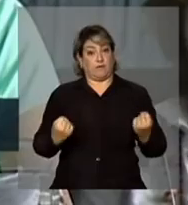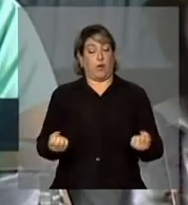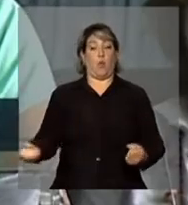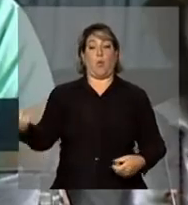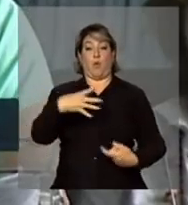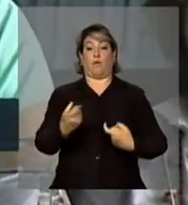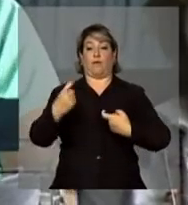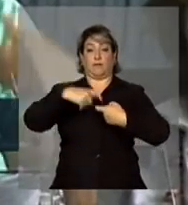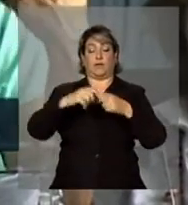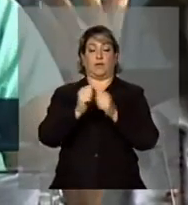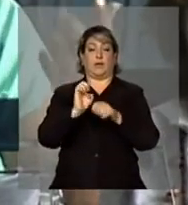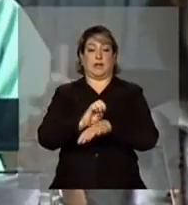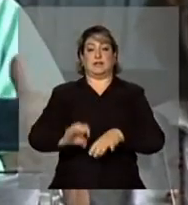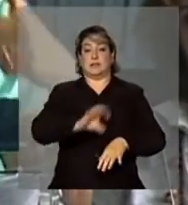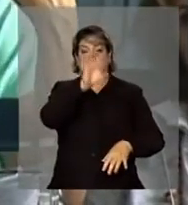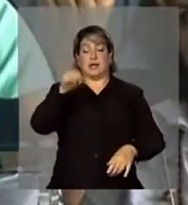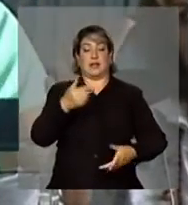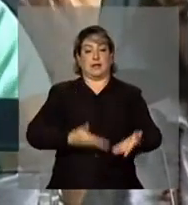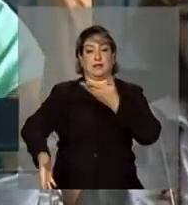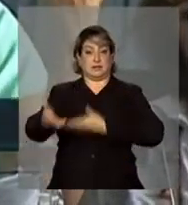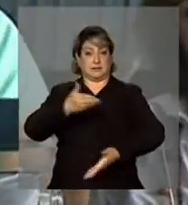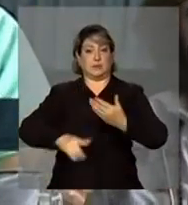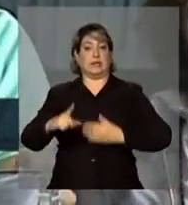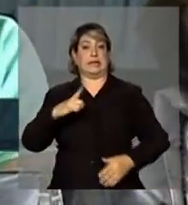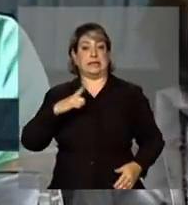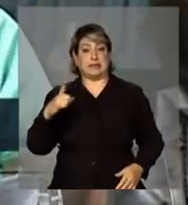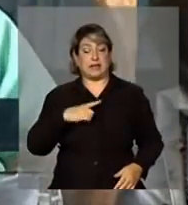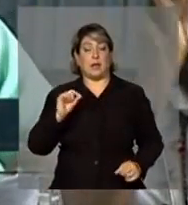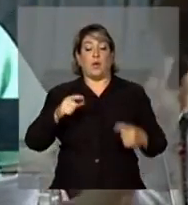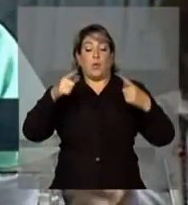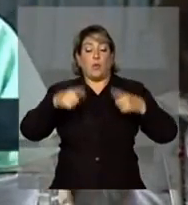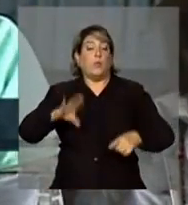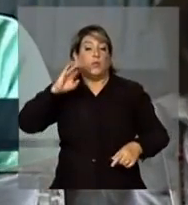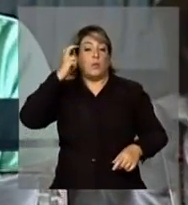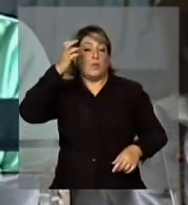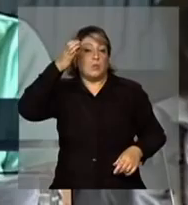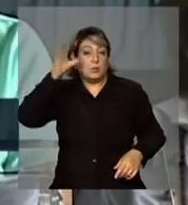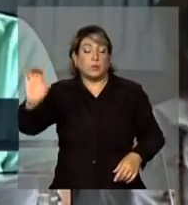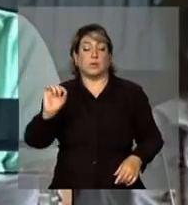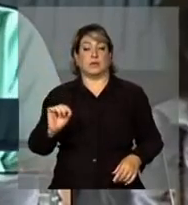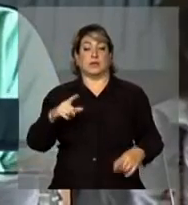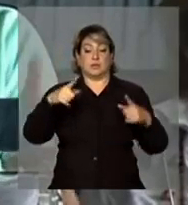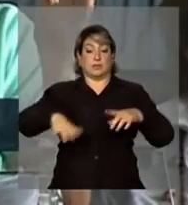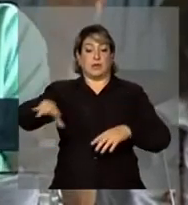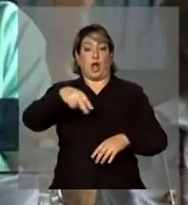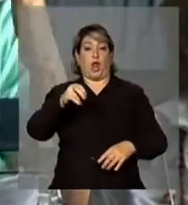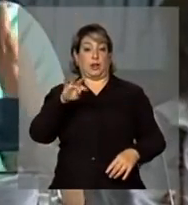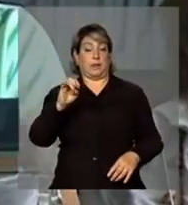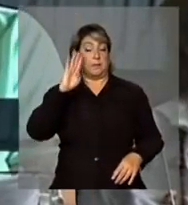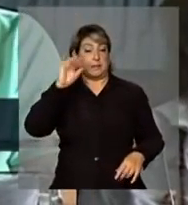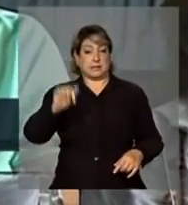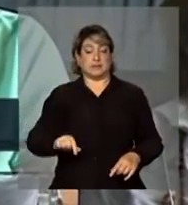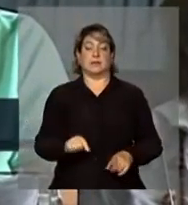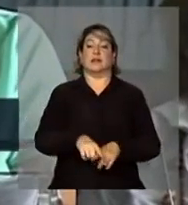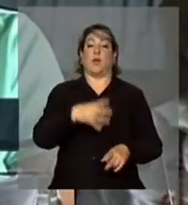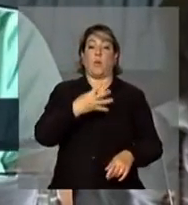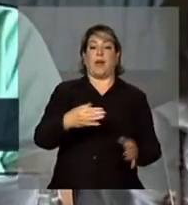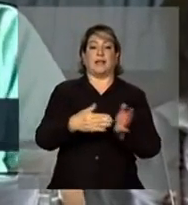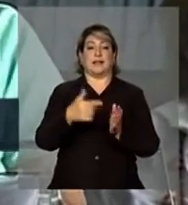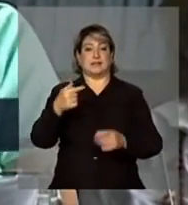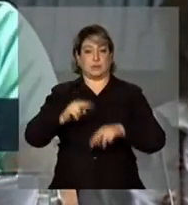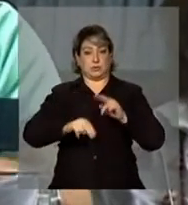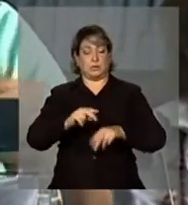com os estados essa relação de ter pontos de cultura indígena, principalmente na região norte. E nesse dia 4 a 7 de junho, a gente